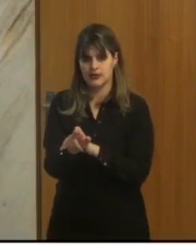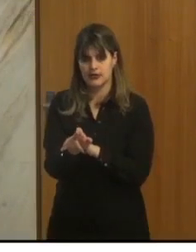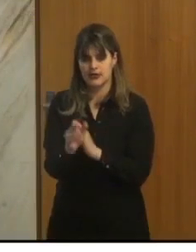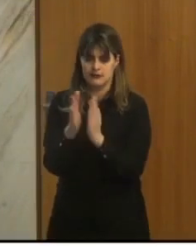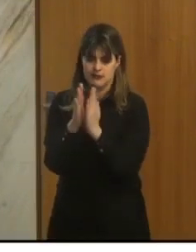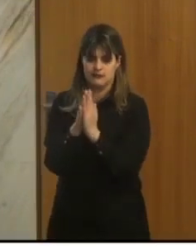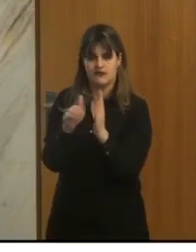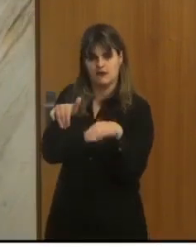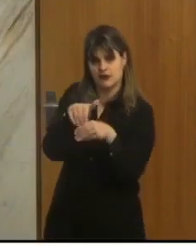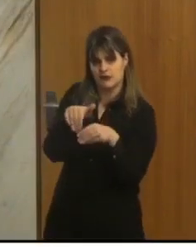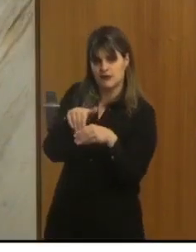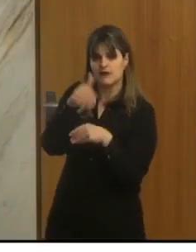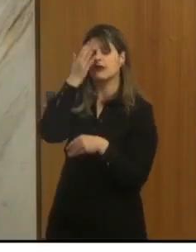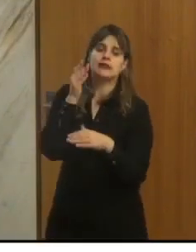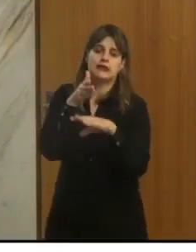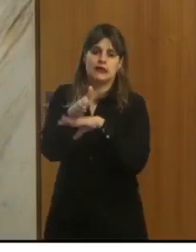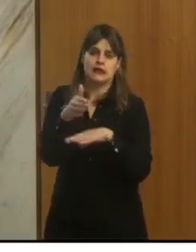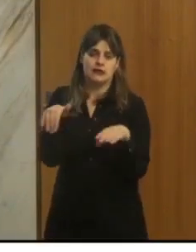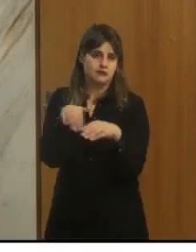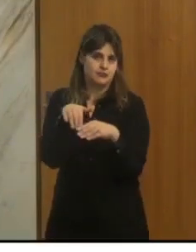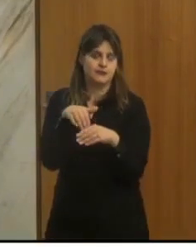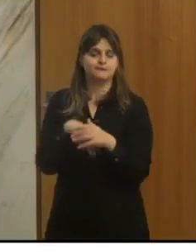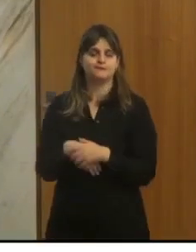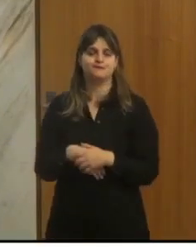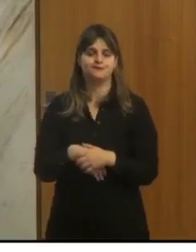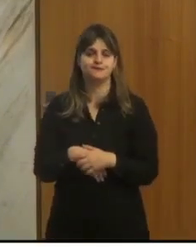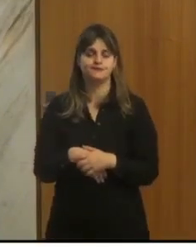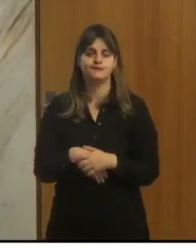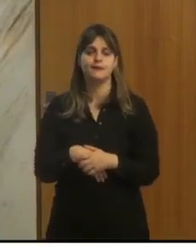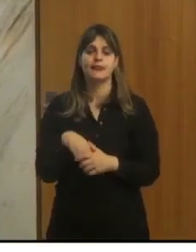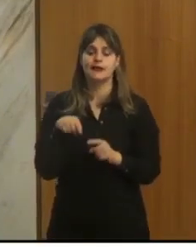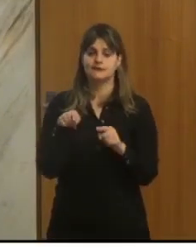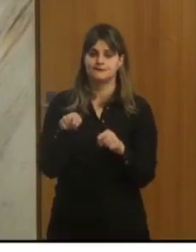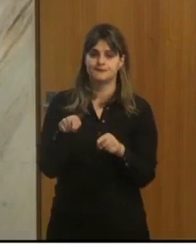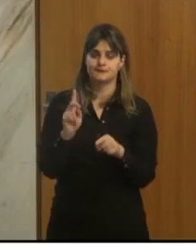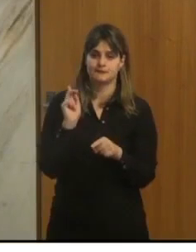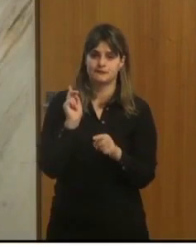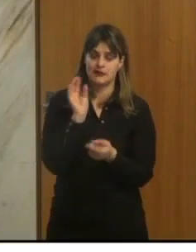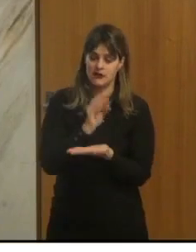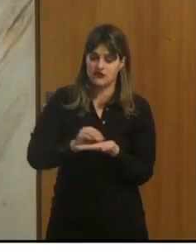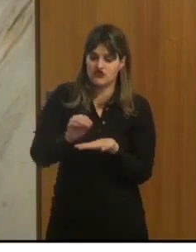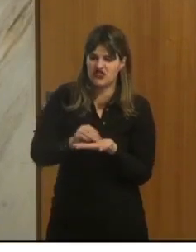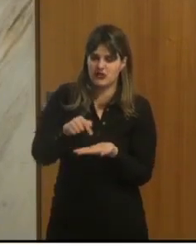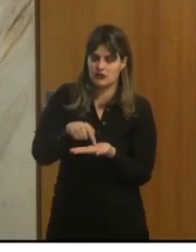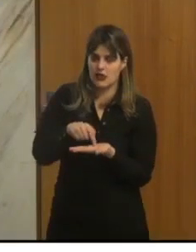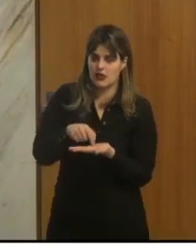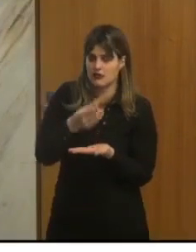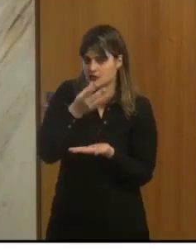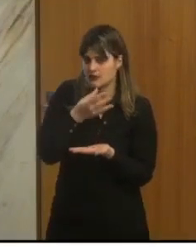missa. Entrava diretamente no coro alto. A marca que aqui está, e está descrito nas visitações, a